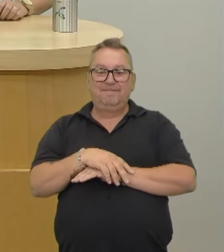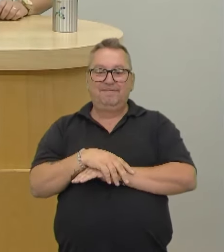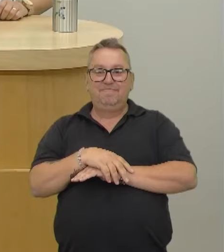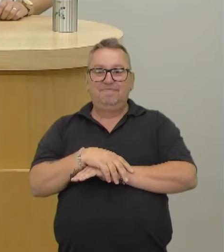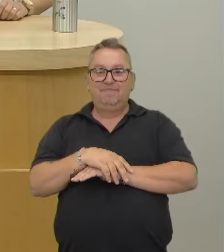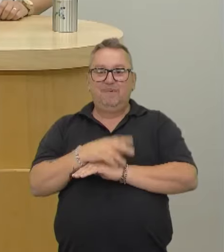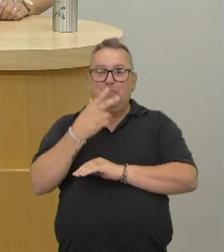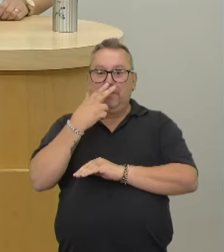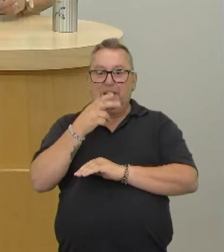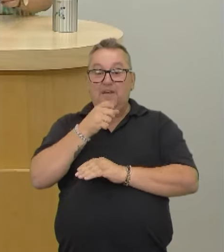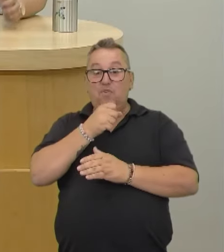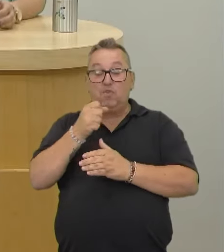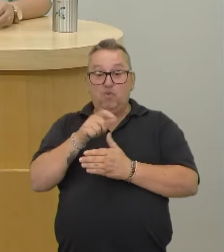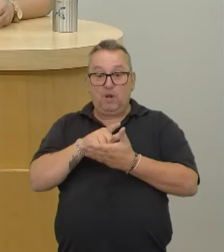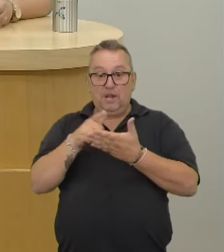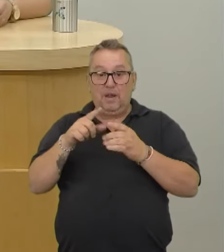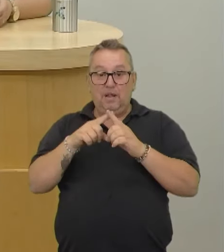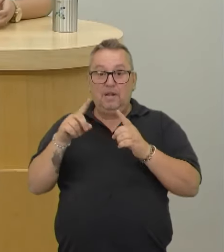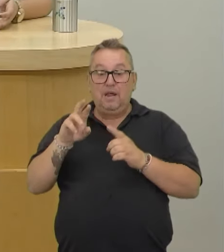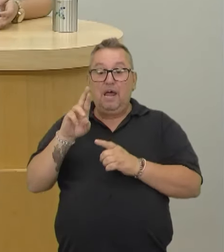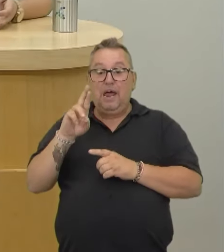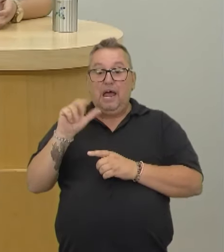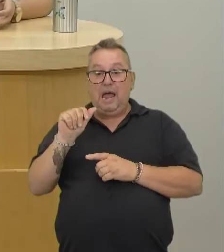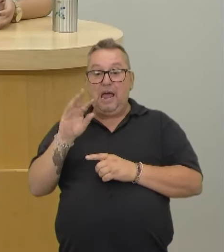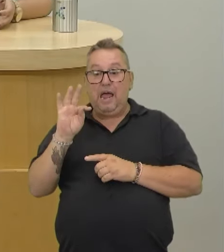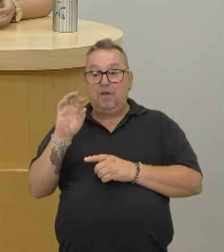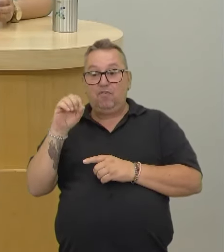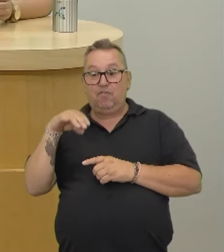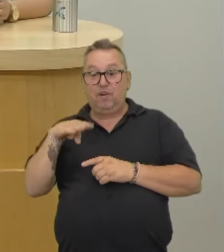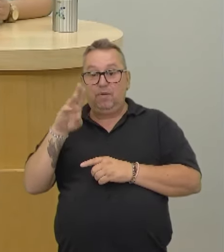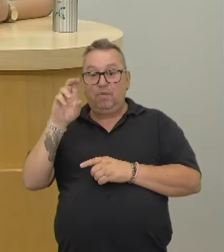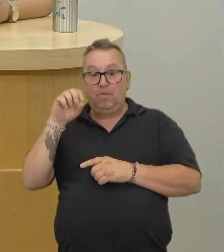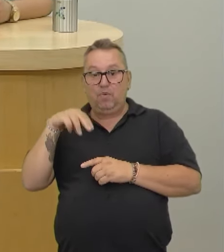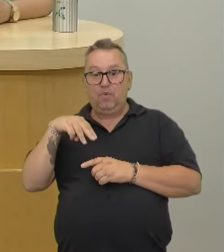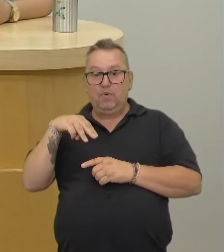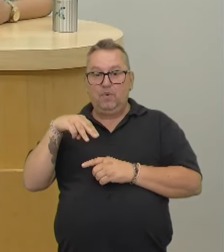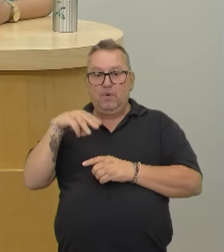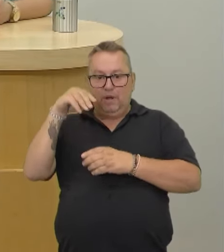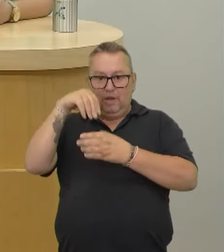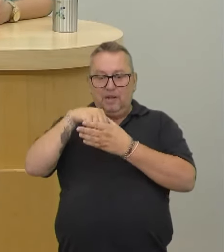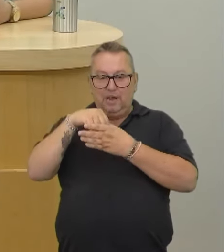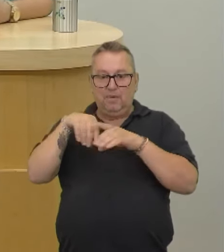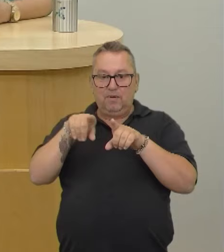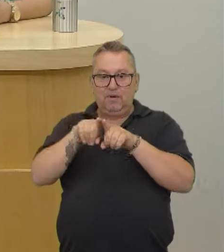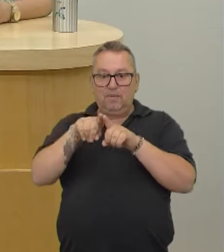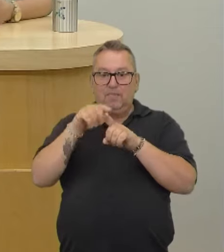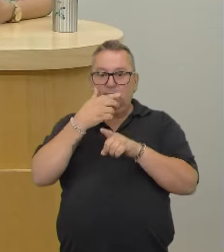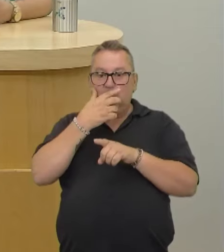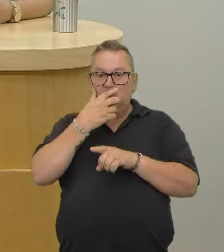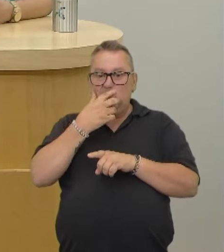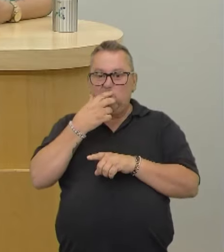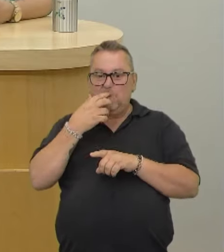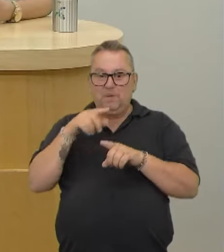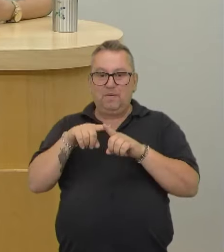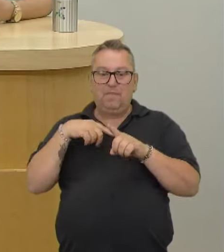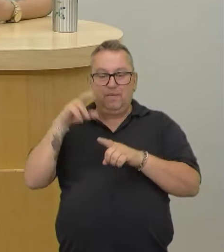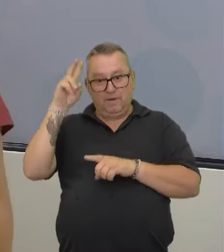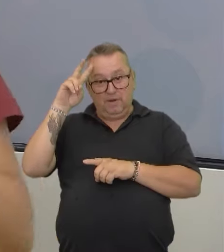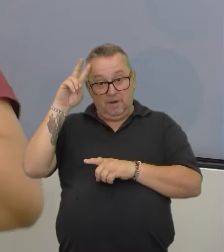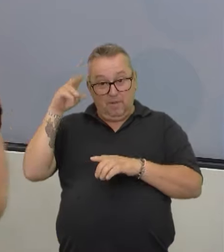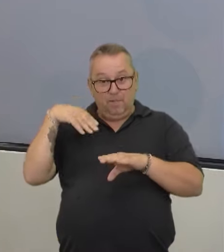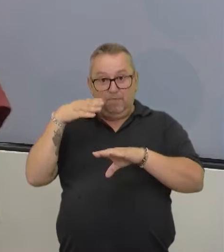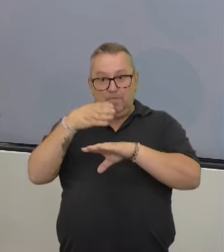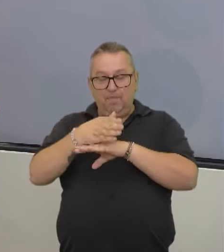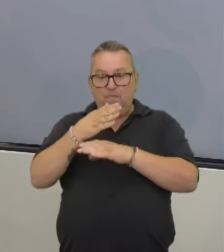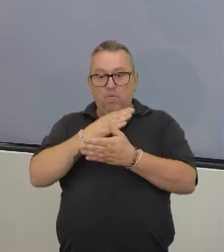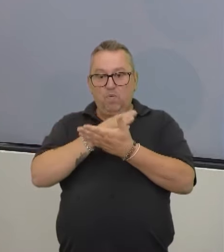notícias, mas não era do Rá-Tim-Bum. Tá. Que era a entrada maravilhosa. Se os professores estiverem aí, lembram a entrada,